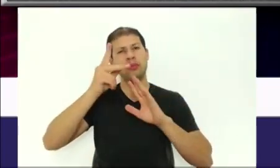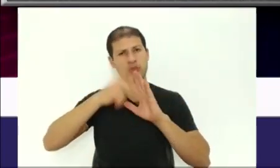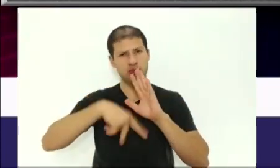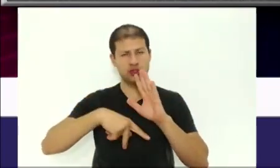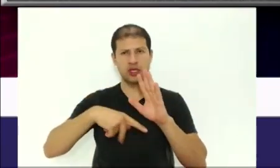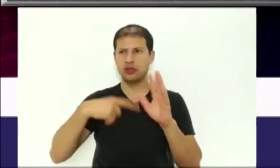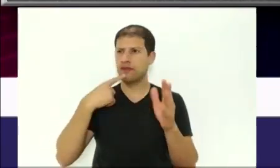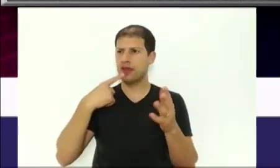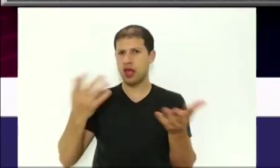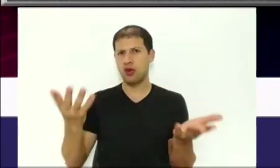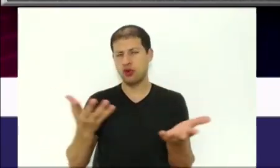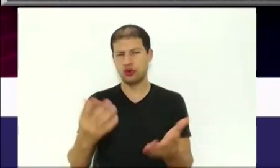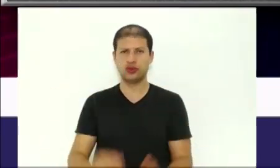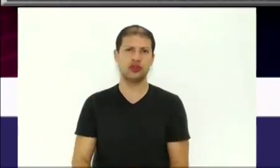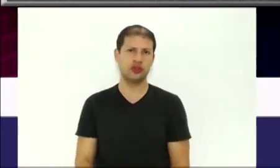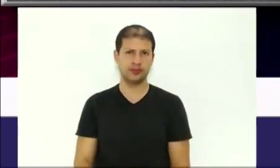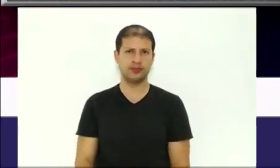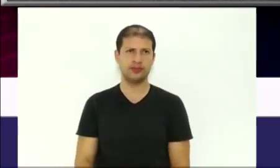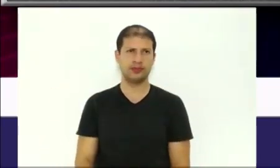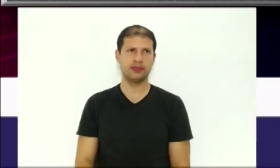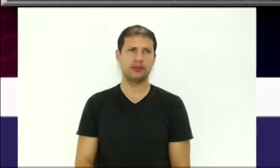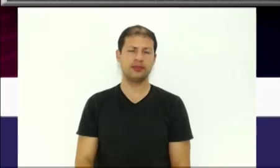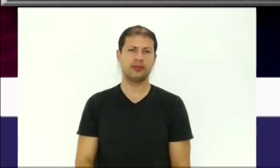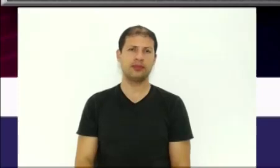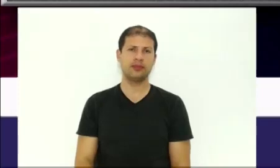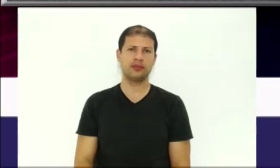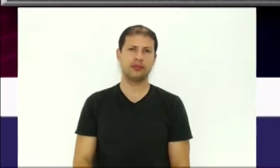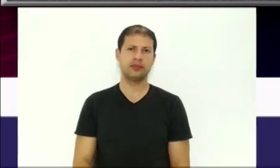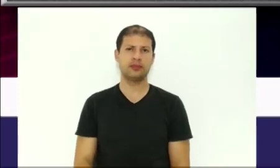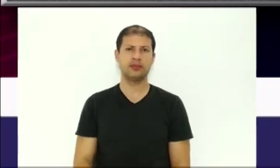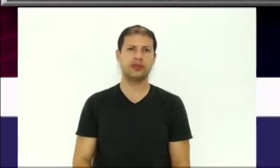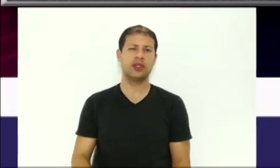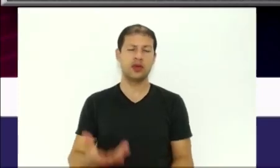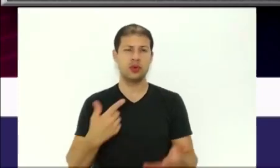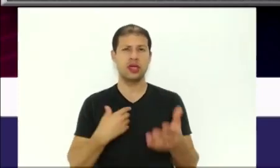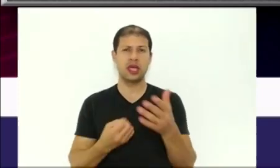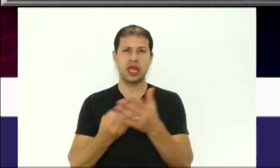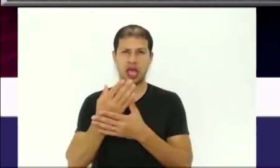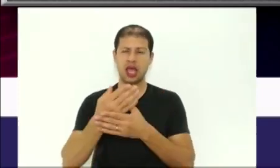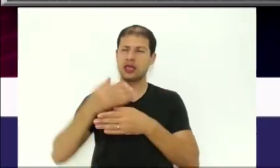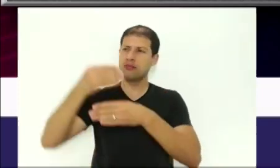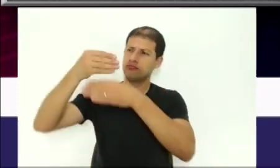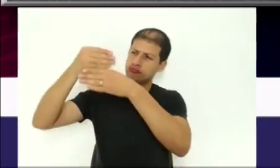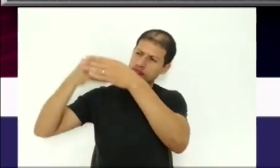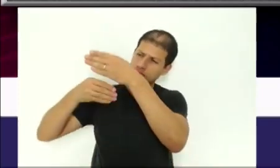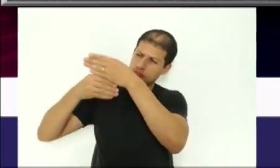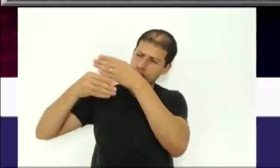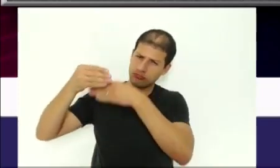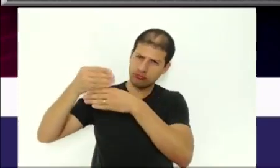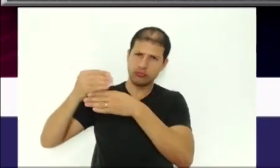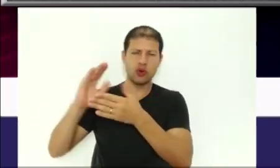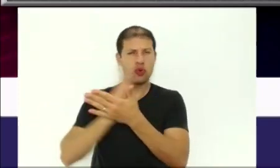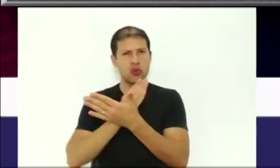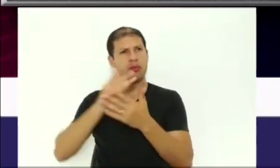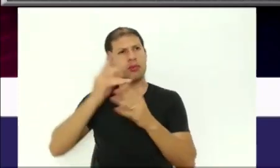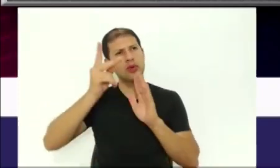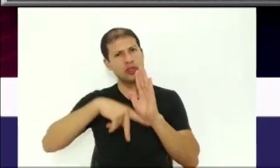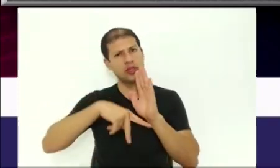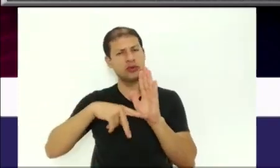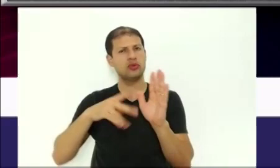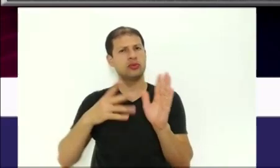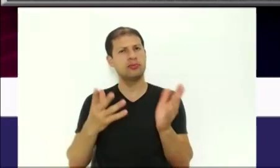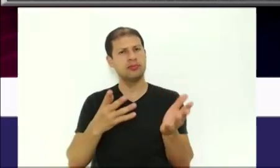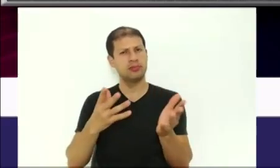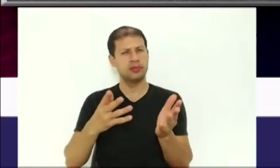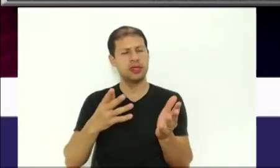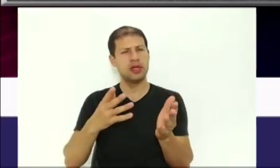hoje. Eu criei alguns slides para alguns projetos que são um pouco mais